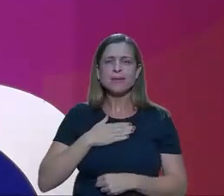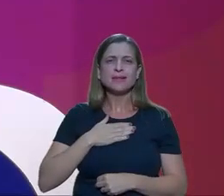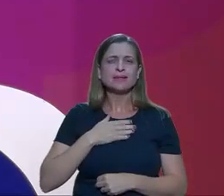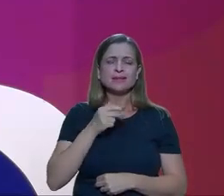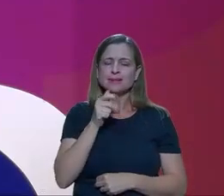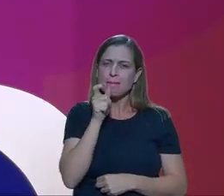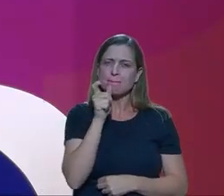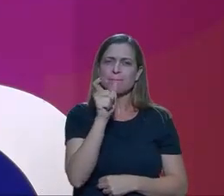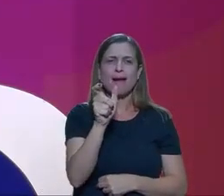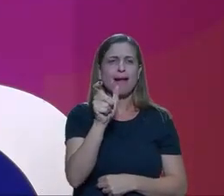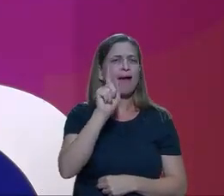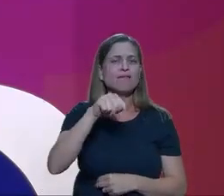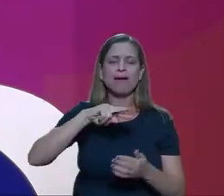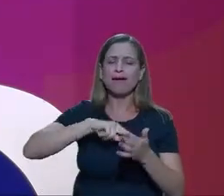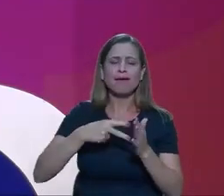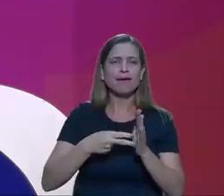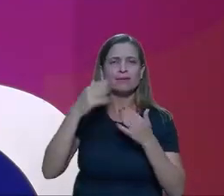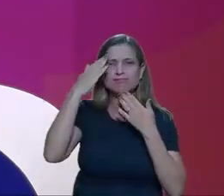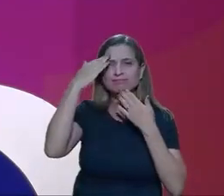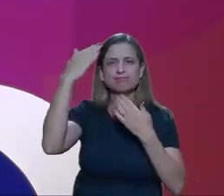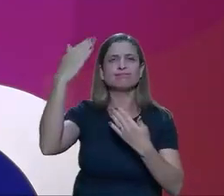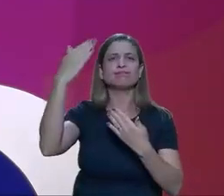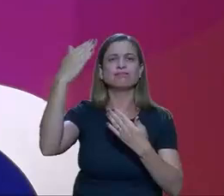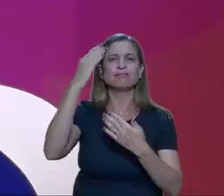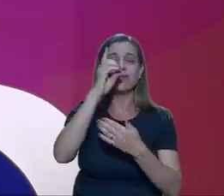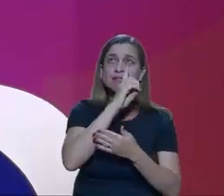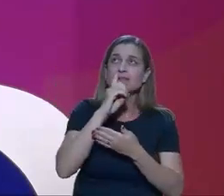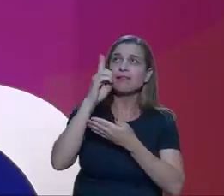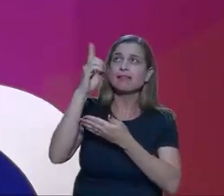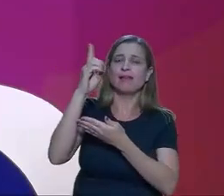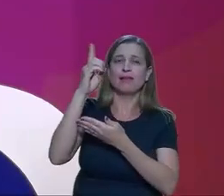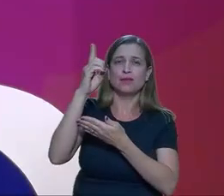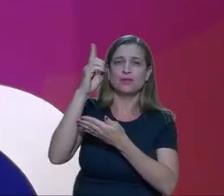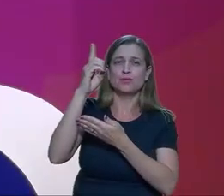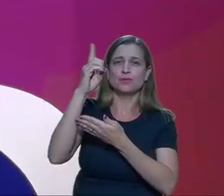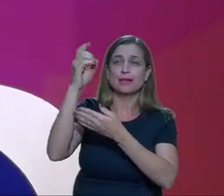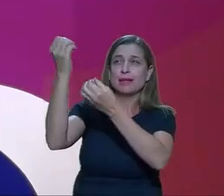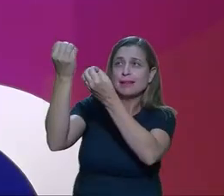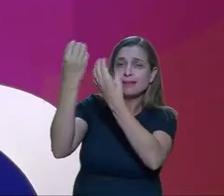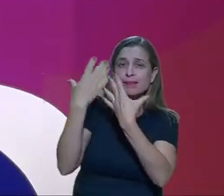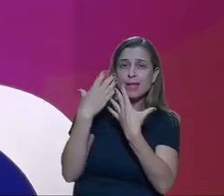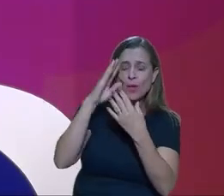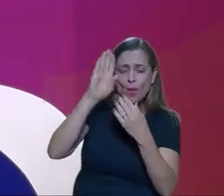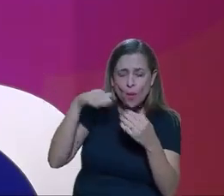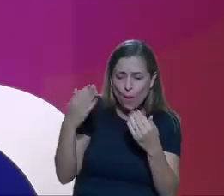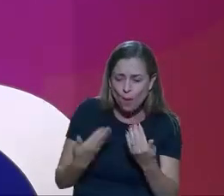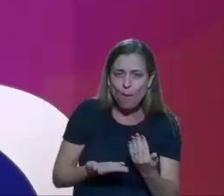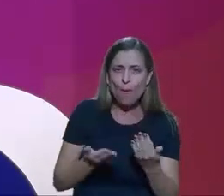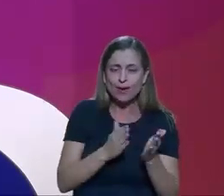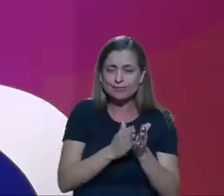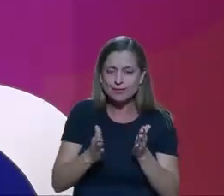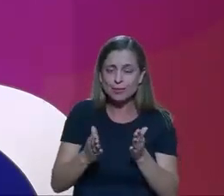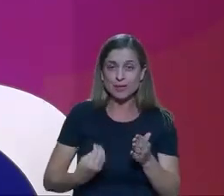de agradecimento a Deus que me concedeu essa honra de ser homenageado